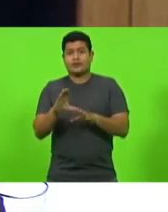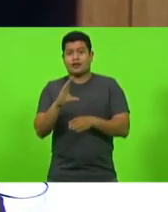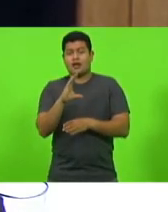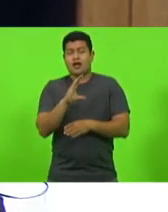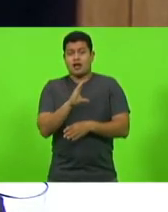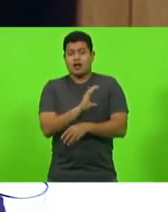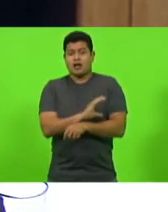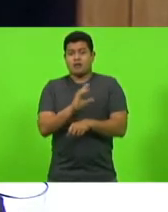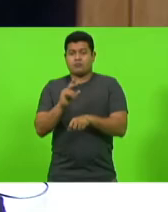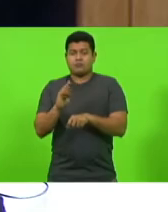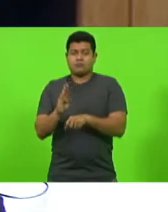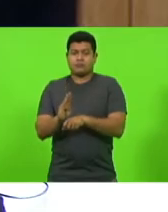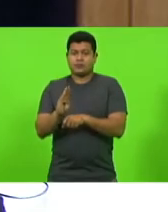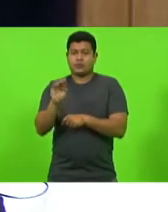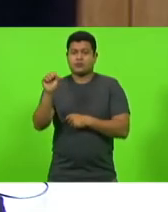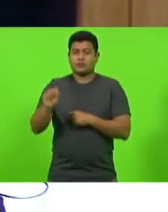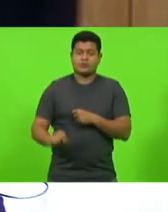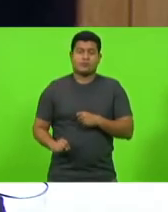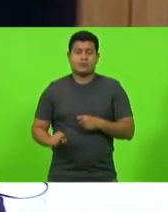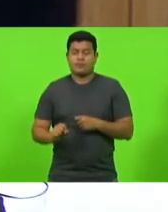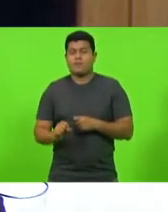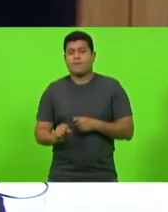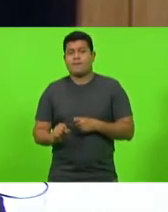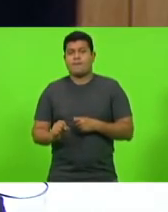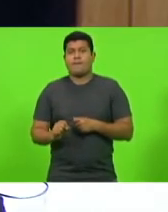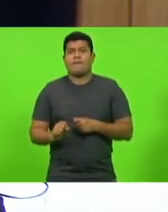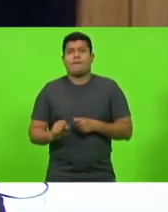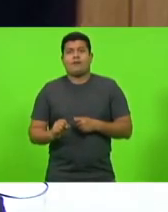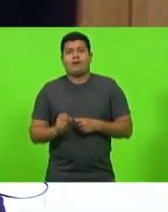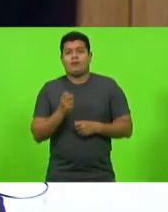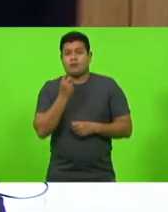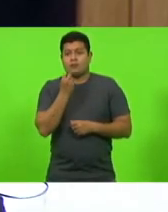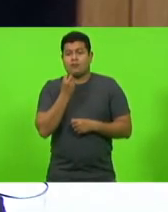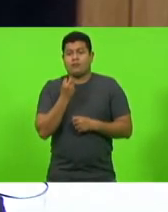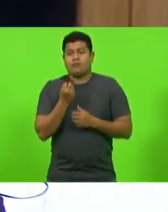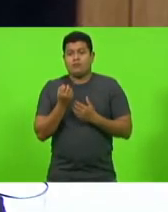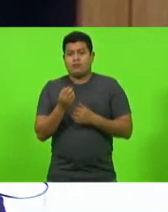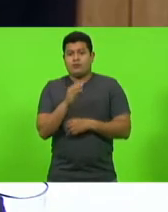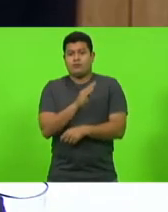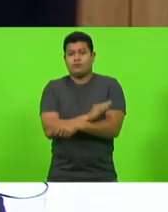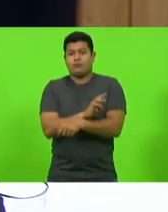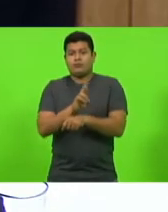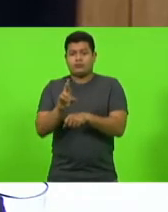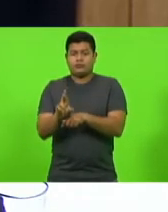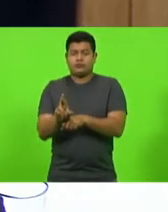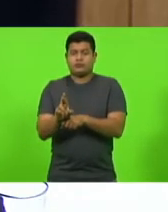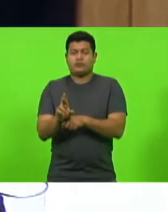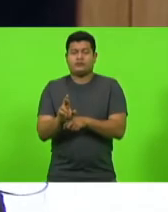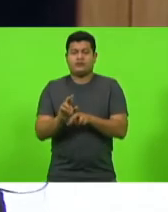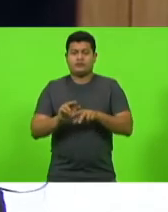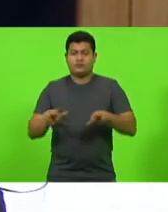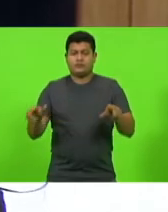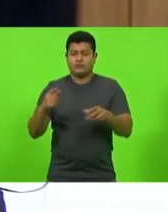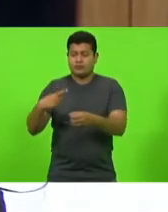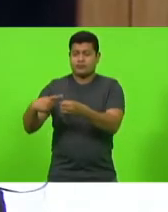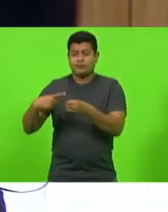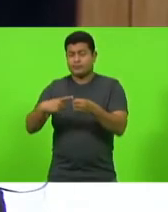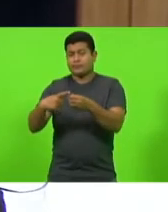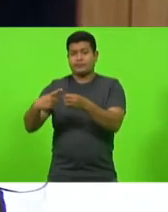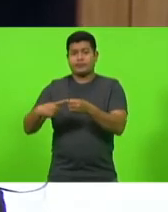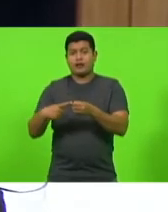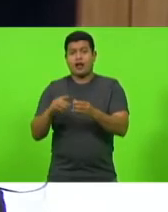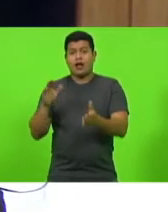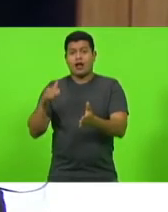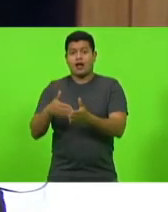Retiro, Correia Pinto, Tacílio Costa e Bocaina do Sul. A nossa meta é que a Serra Catarinense, até